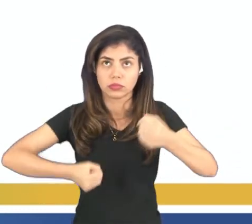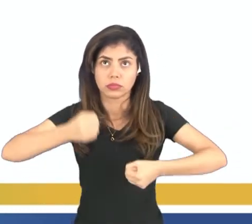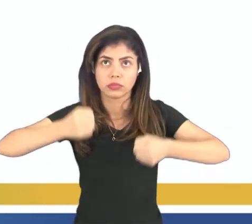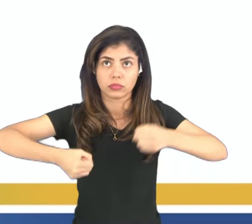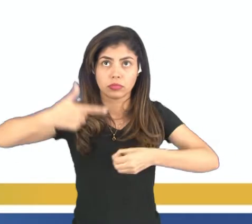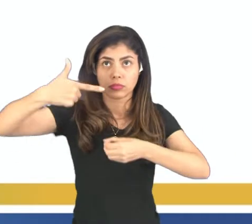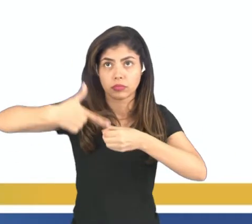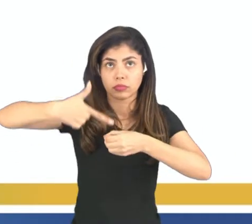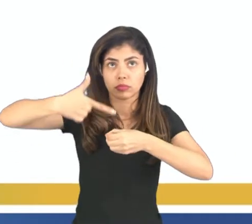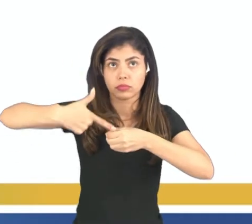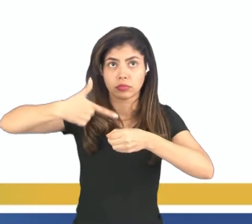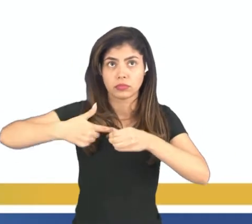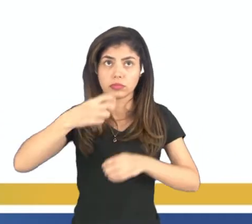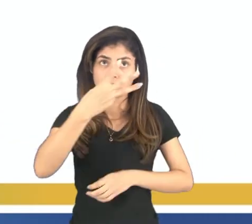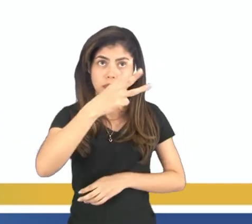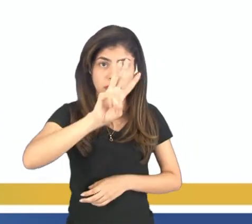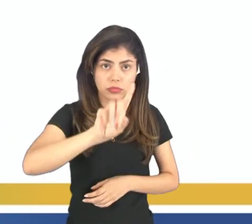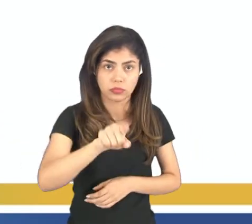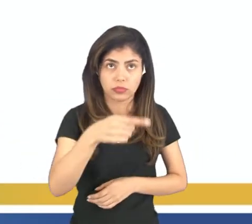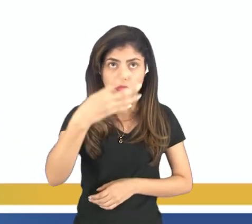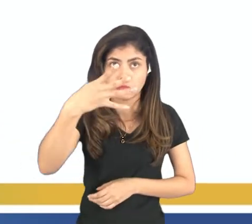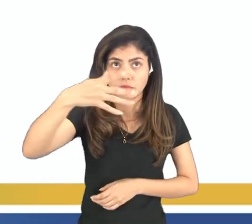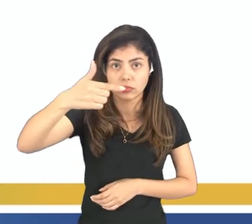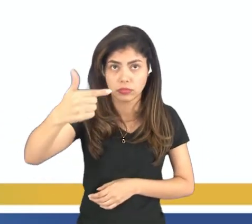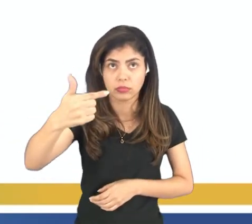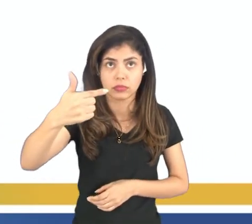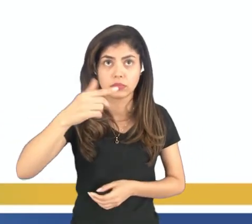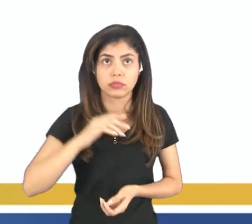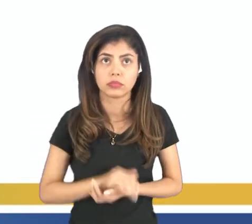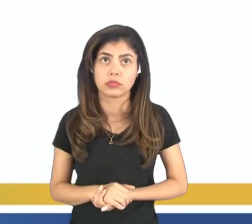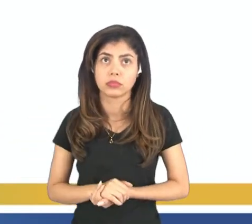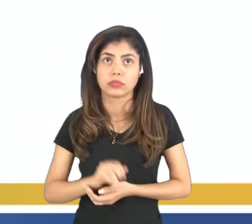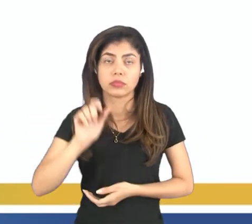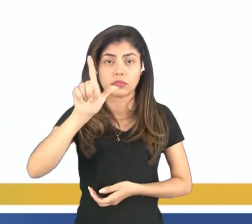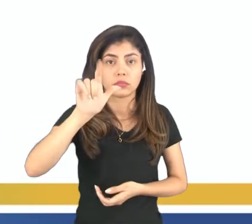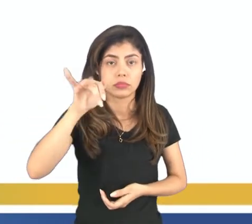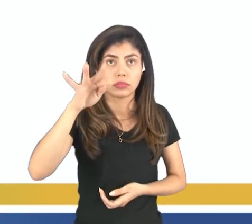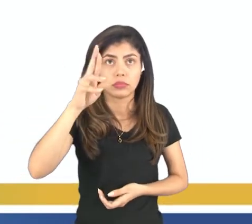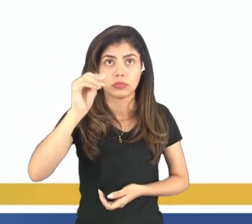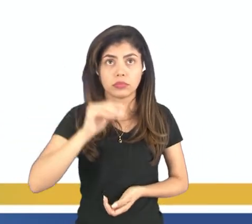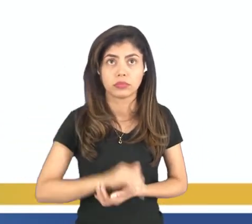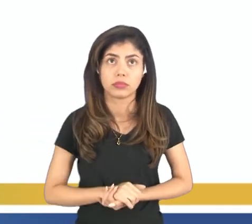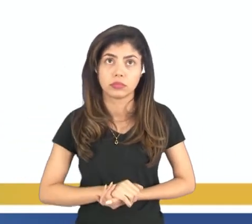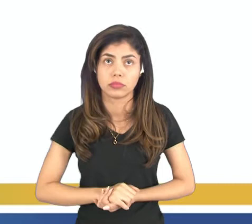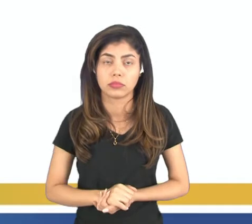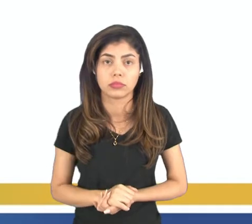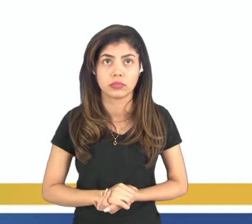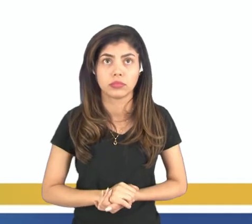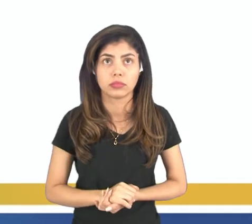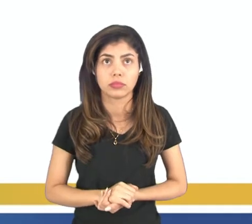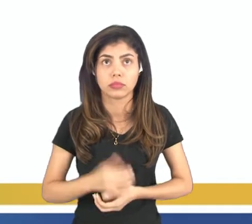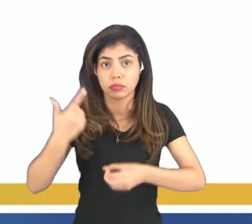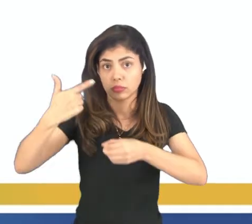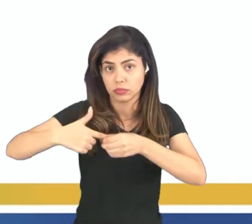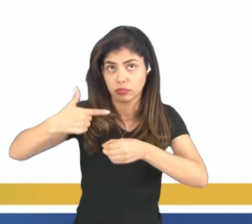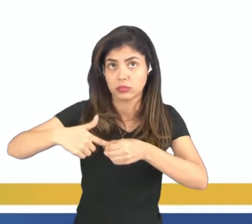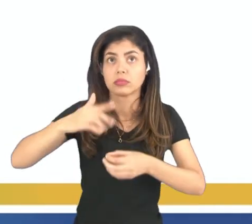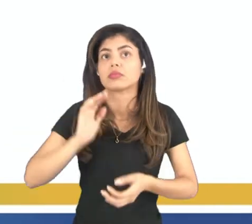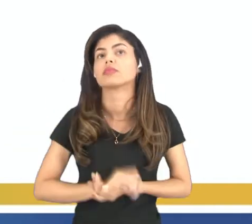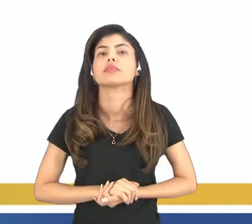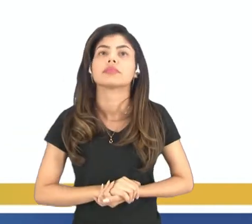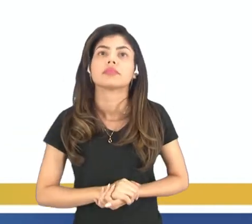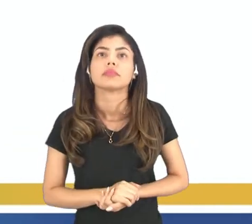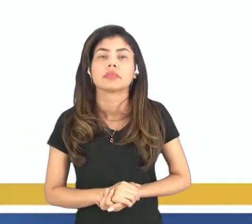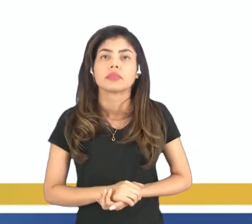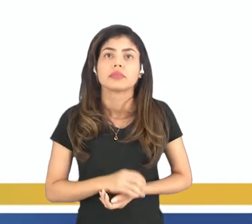em um posto de combustível que cobra o ex e 42 3,42 reais por litro de